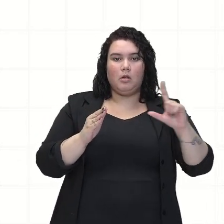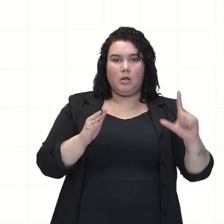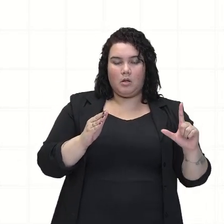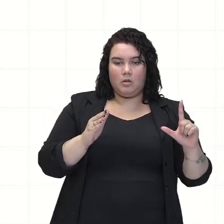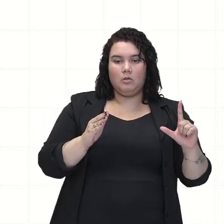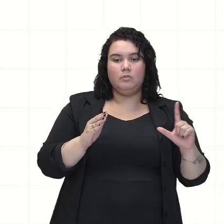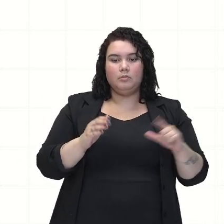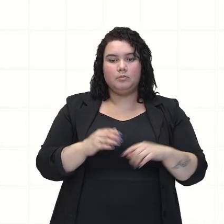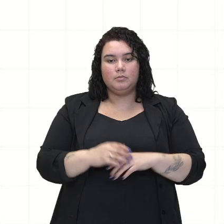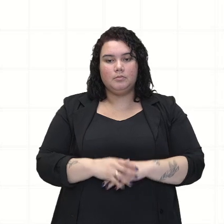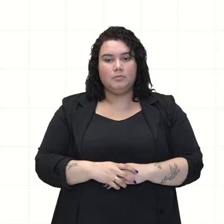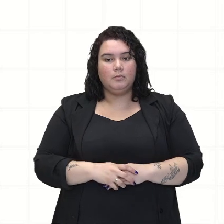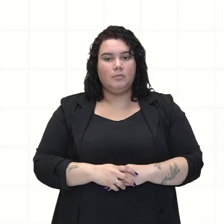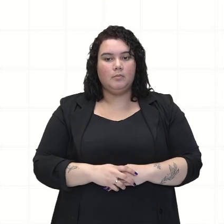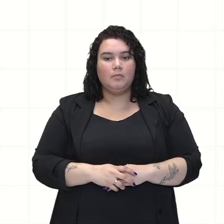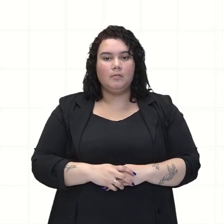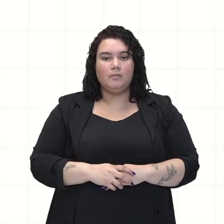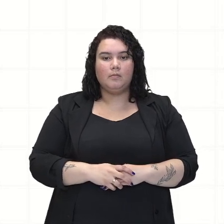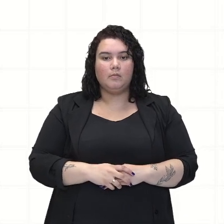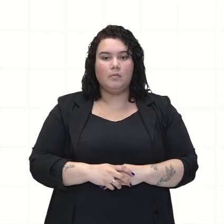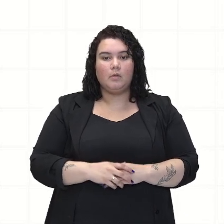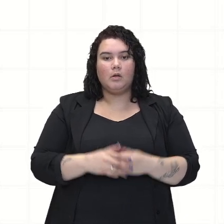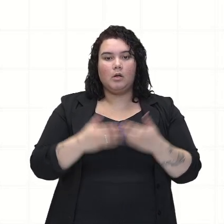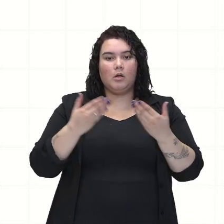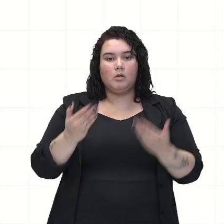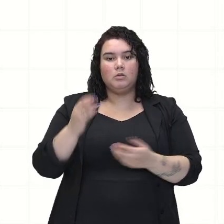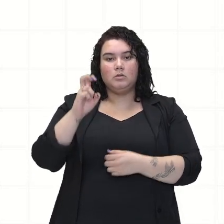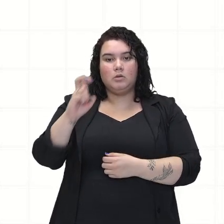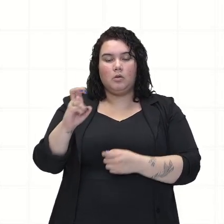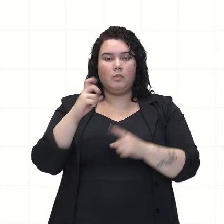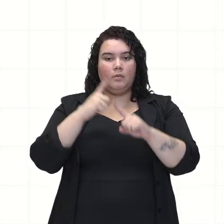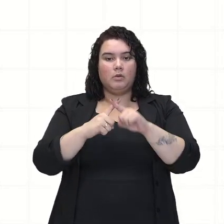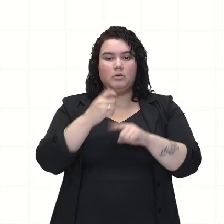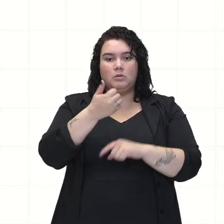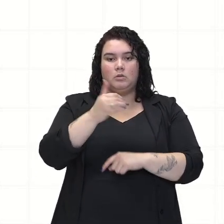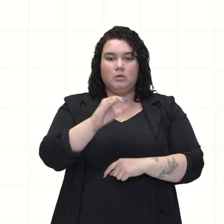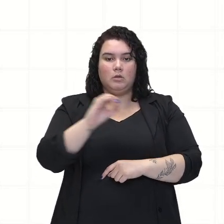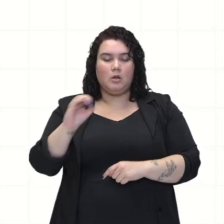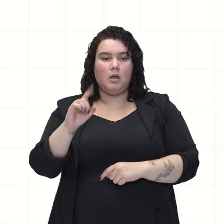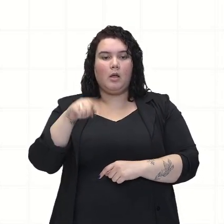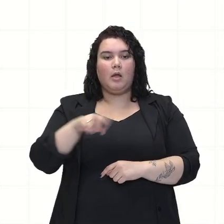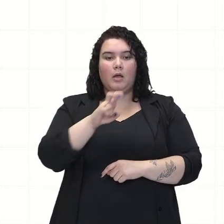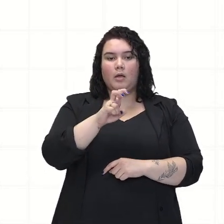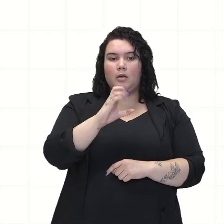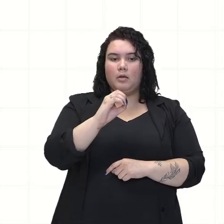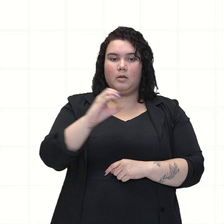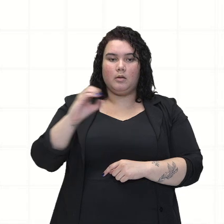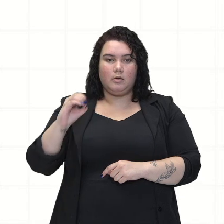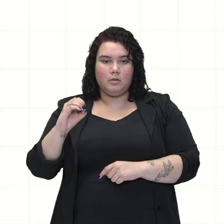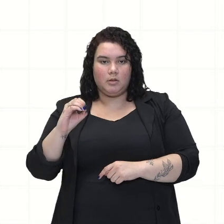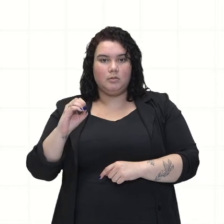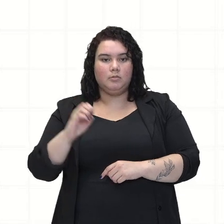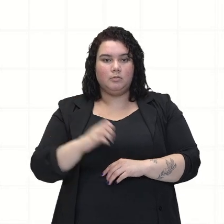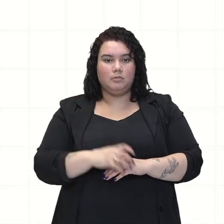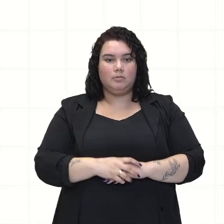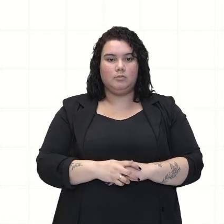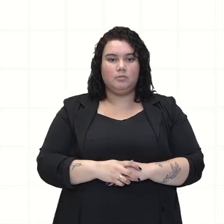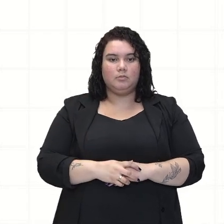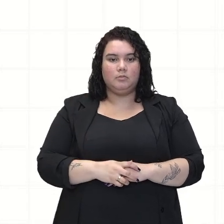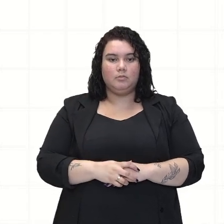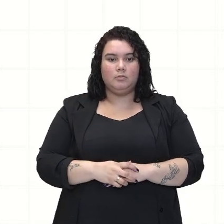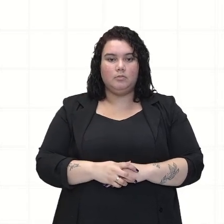decilitro. Ora, 5 multiplicado por 100, 500